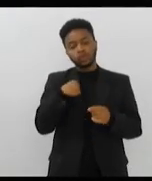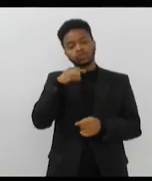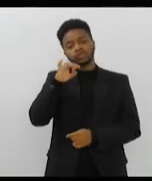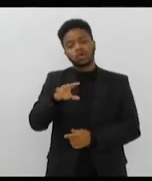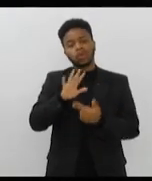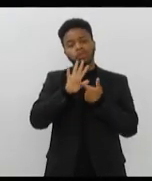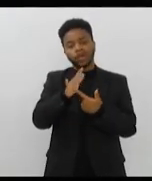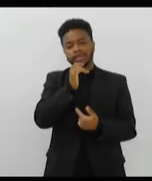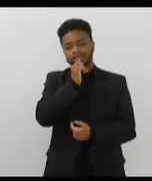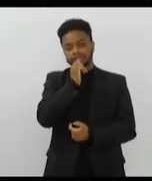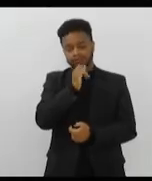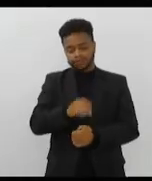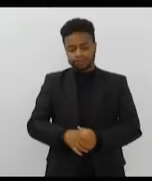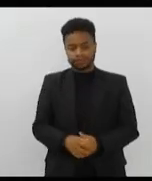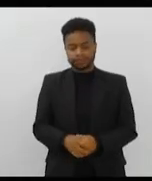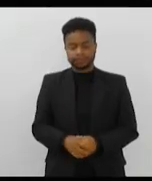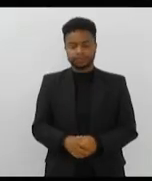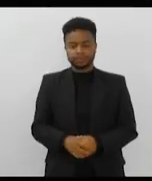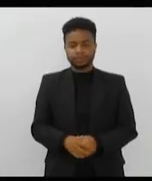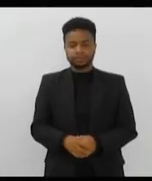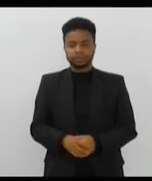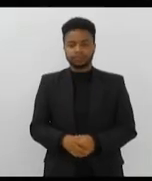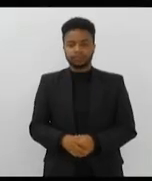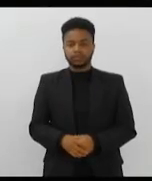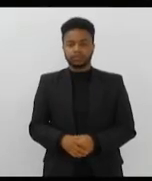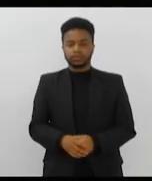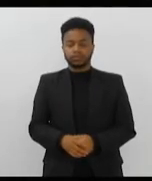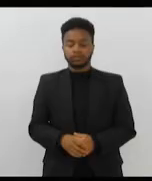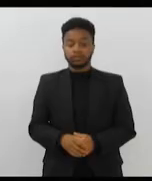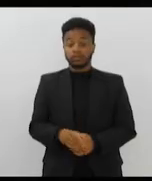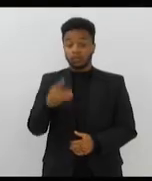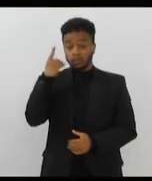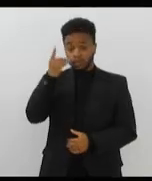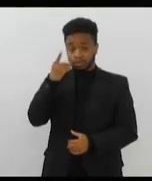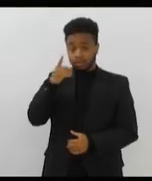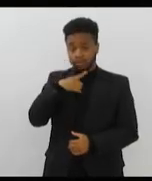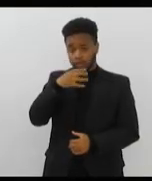para ficar claro. Deputado de opinião,